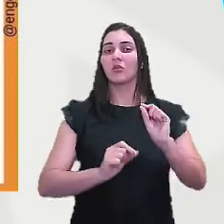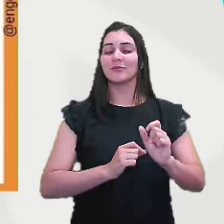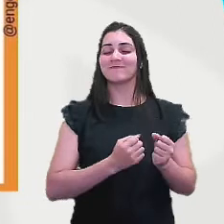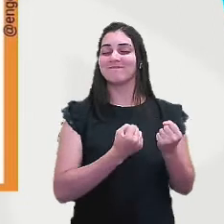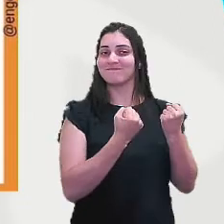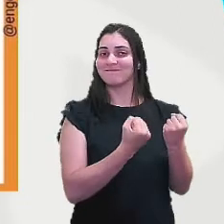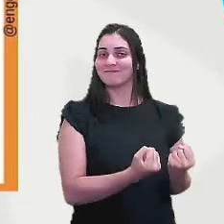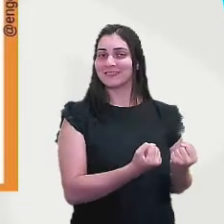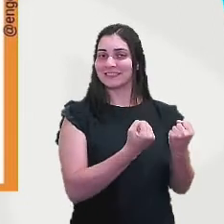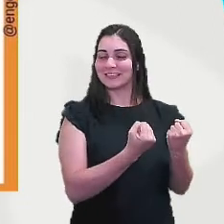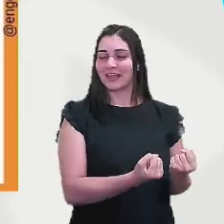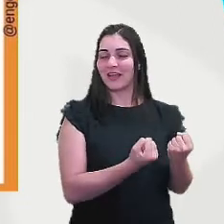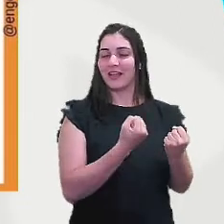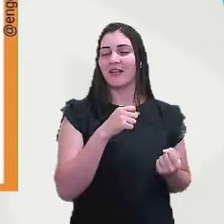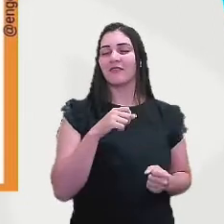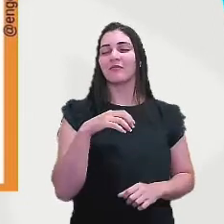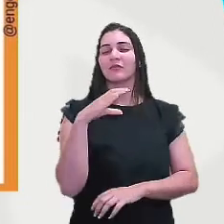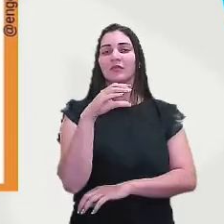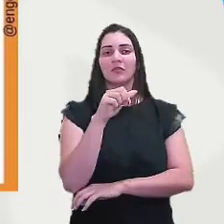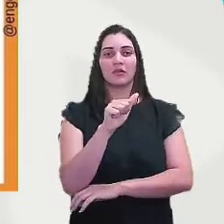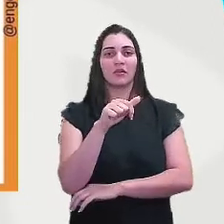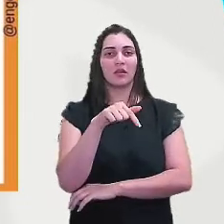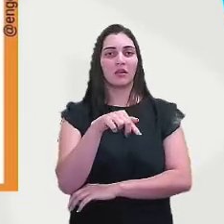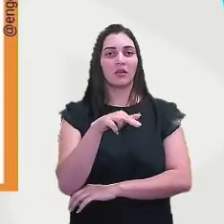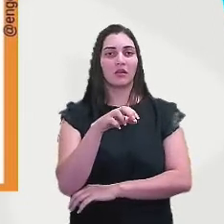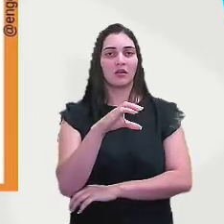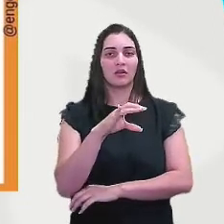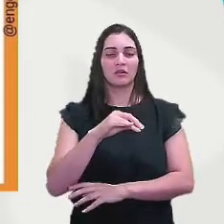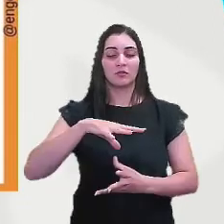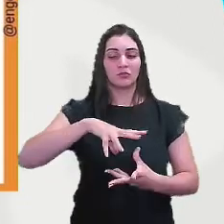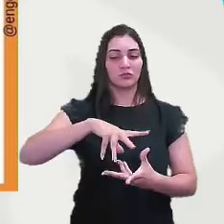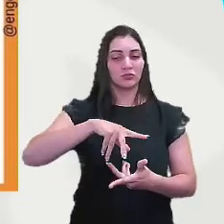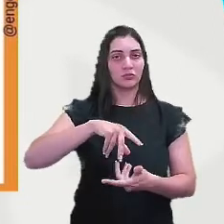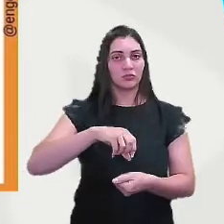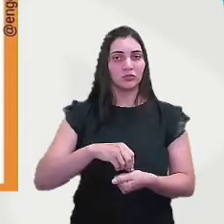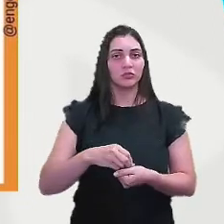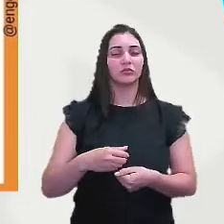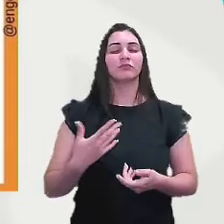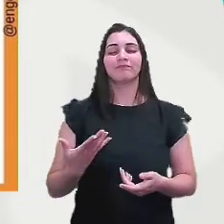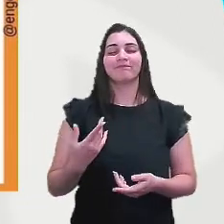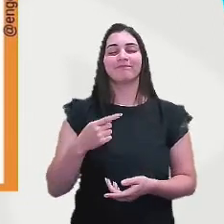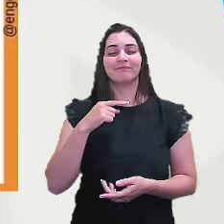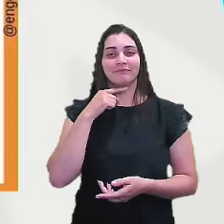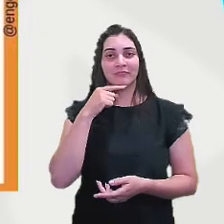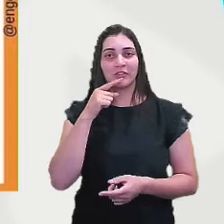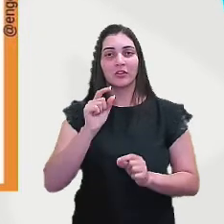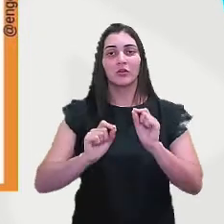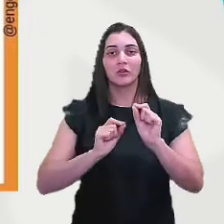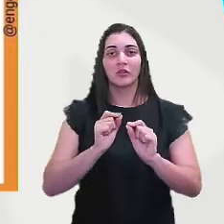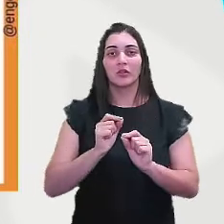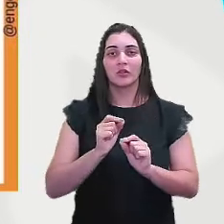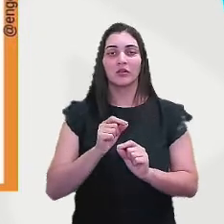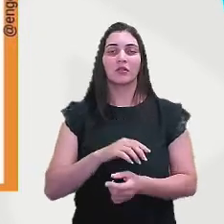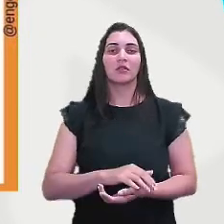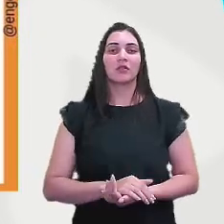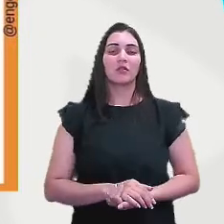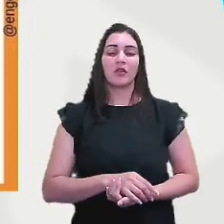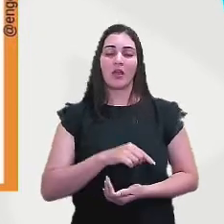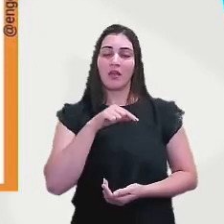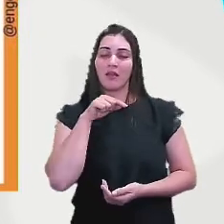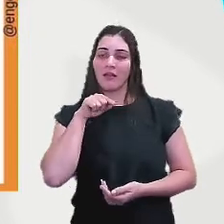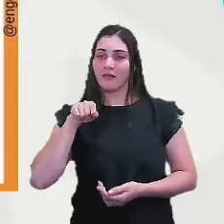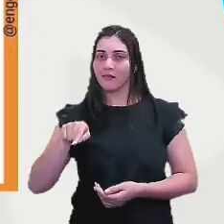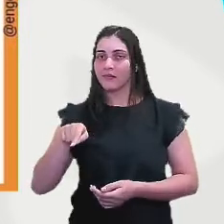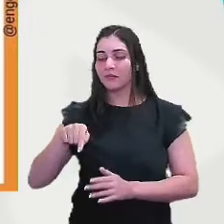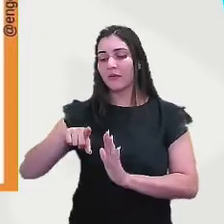do aquecimento global, o agravamento do efeito estufa, não vai ser, vai ser mitigado, vai ser